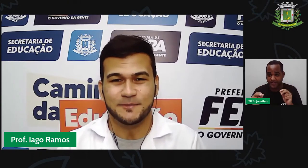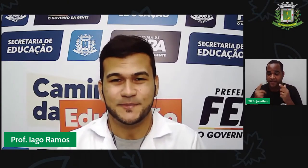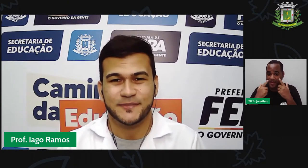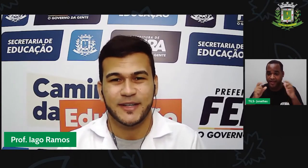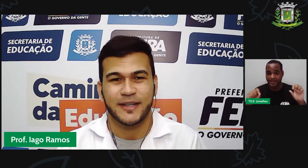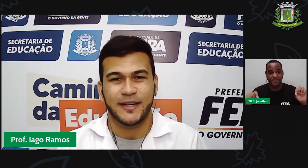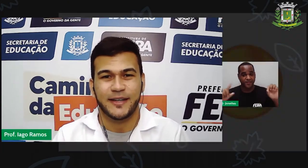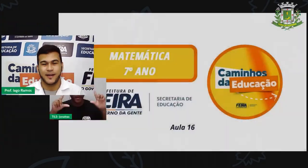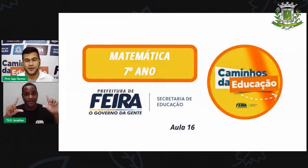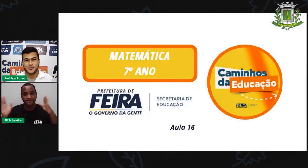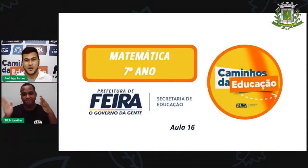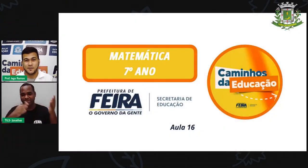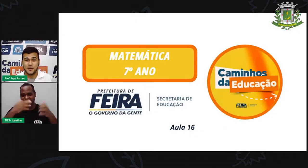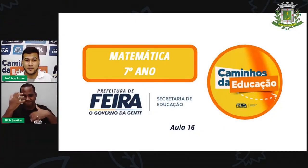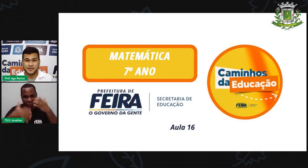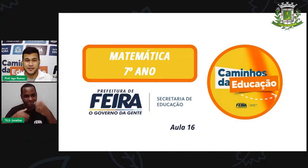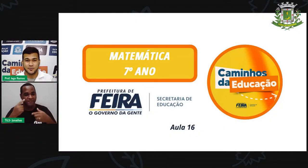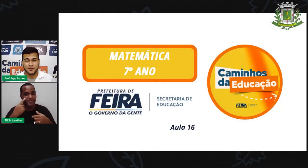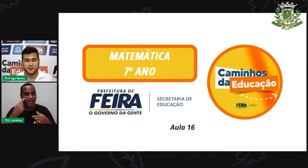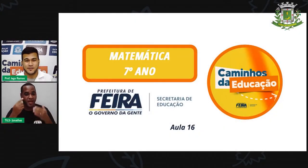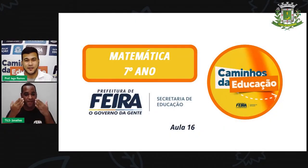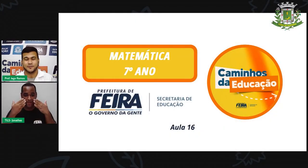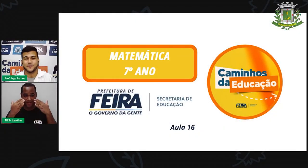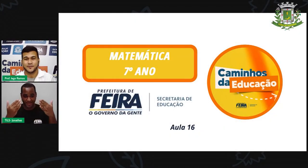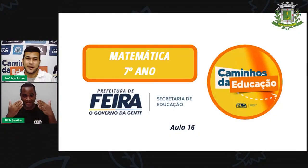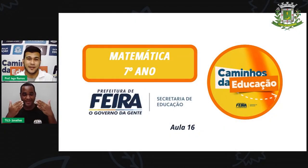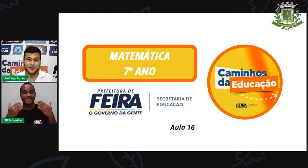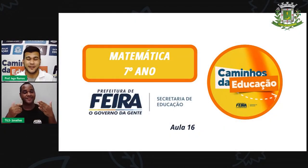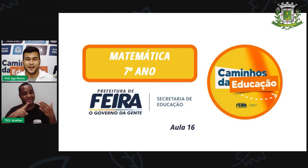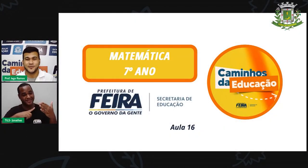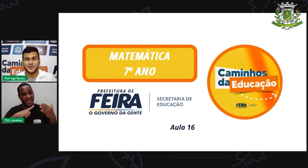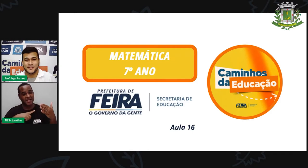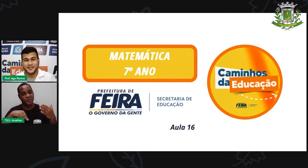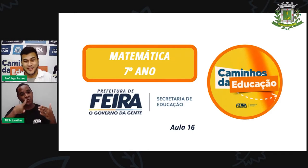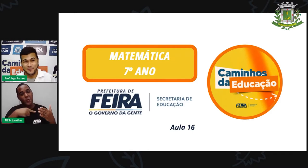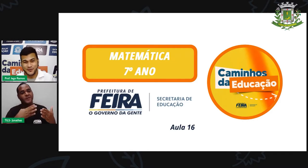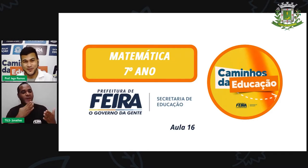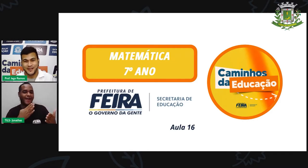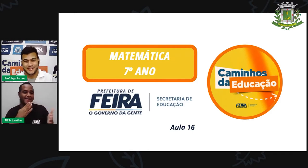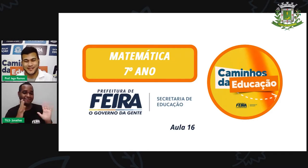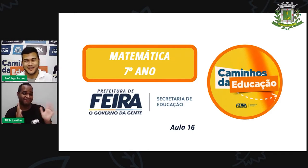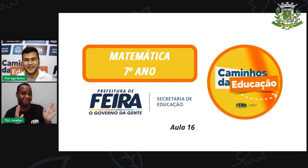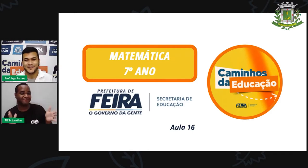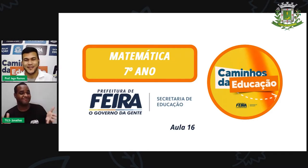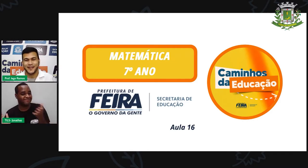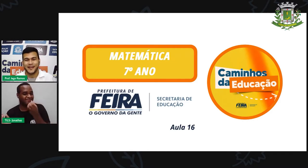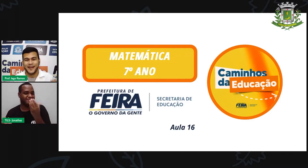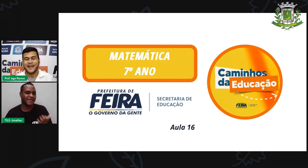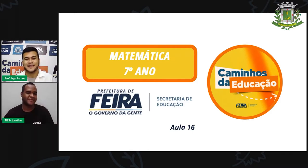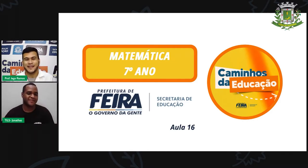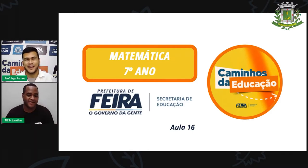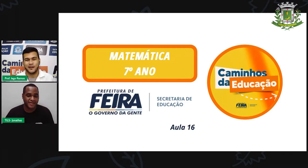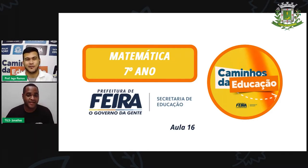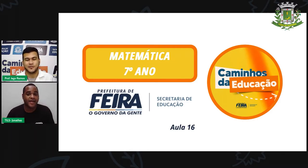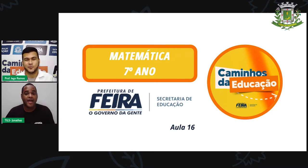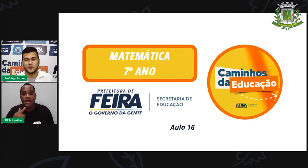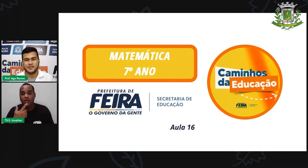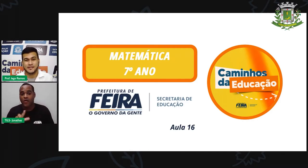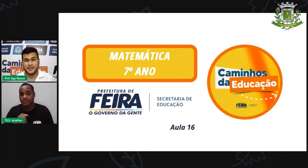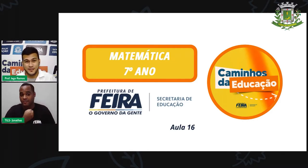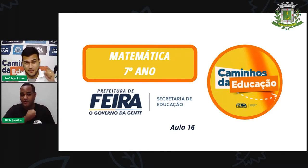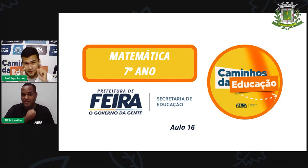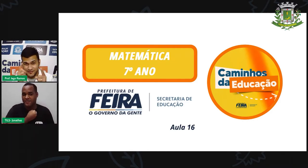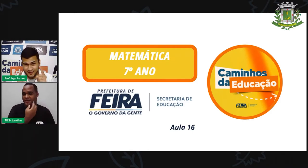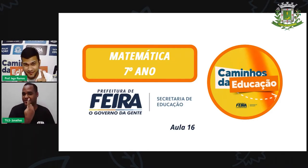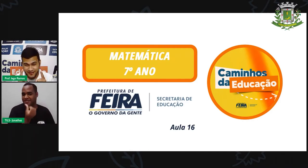tela e aí eu já me apresento para você, que na verdade você já me conhece, né? Essa é a aula de número